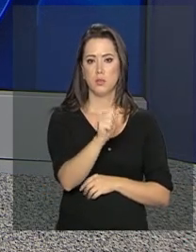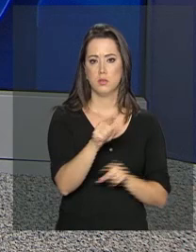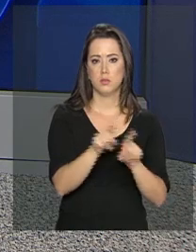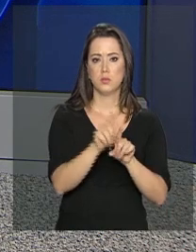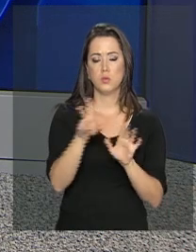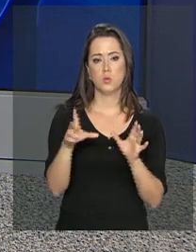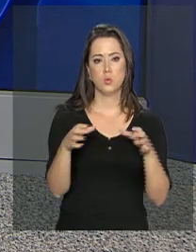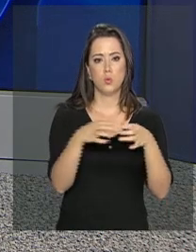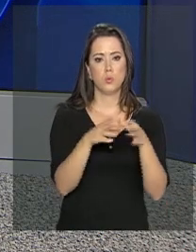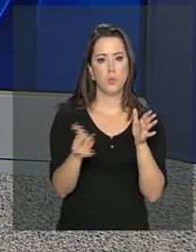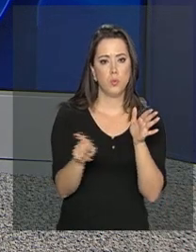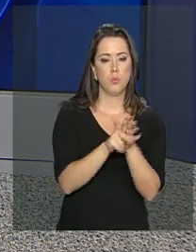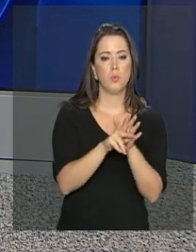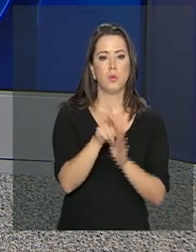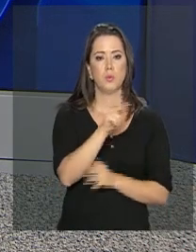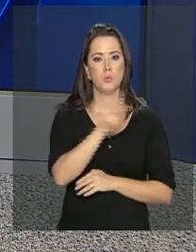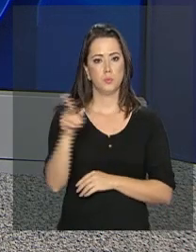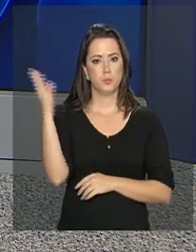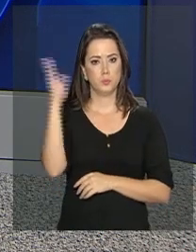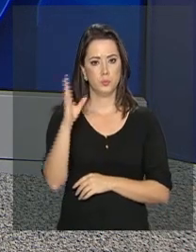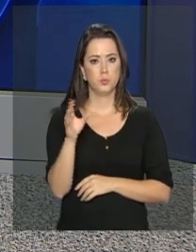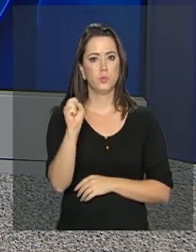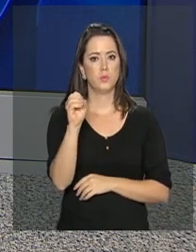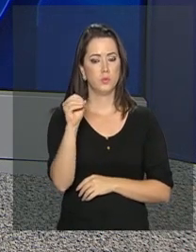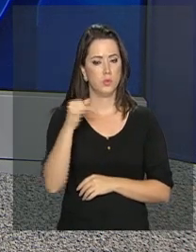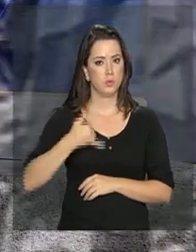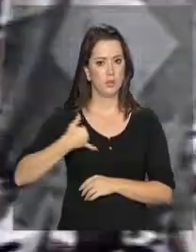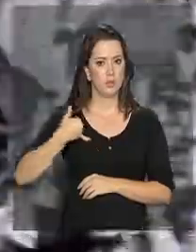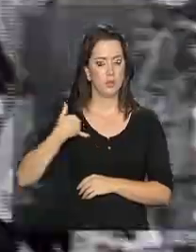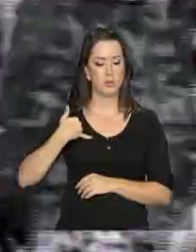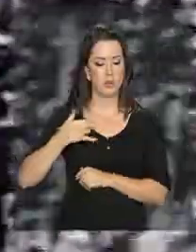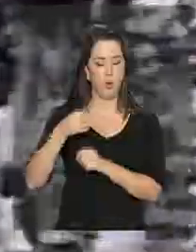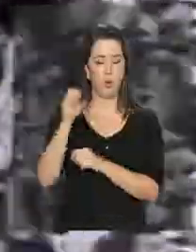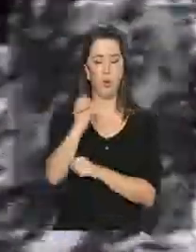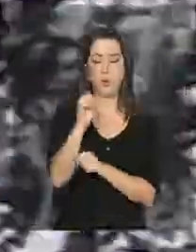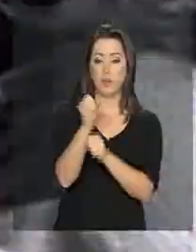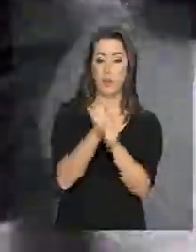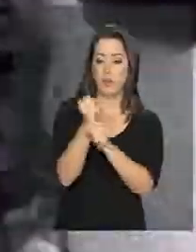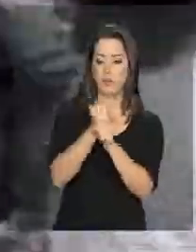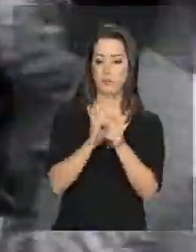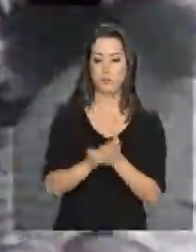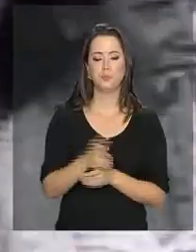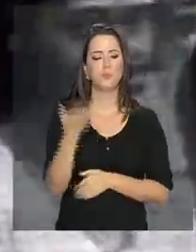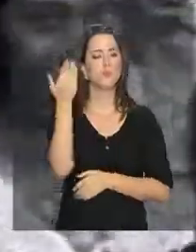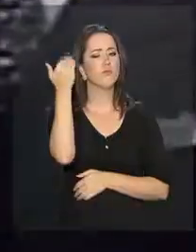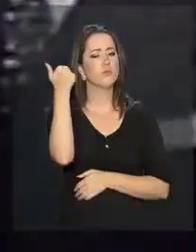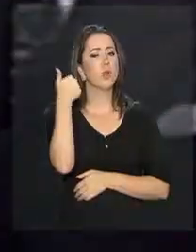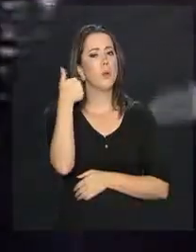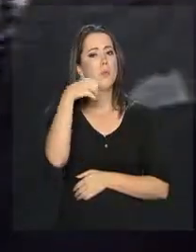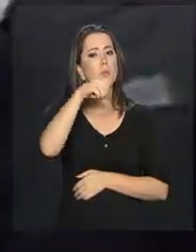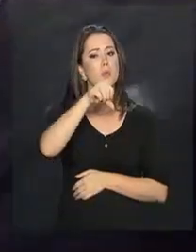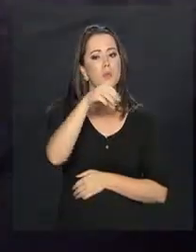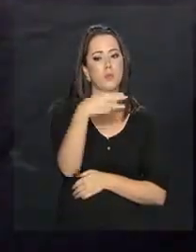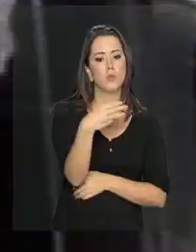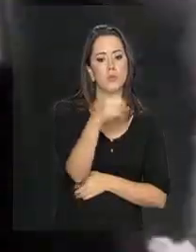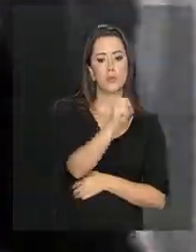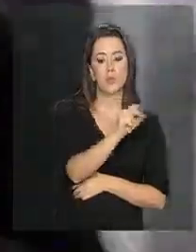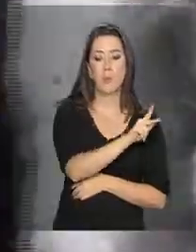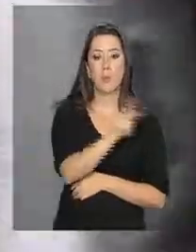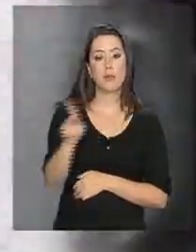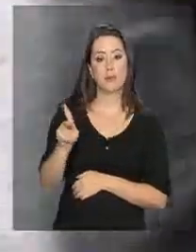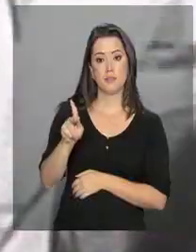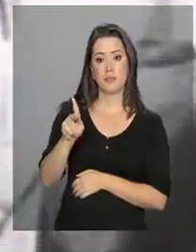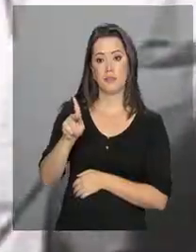da república que completou 80 anos o ano era 1938 presidente